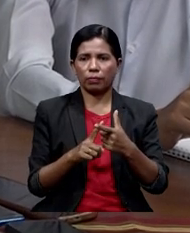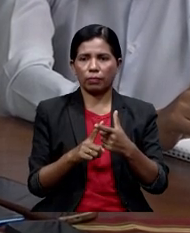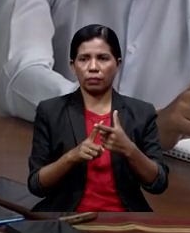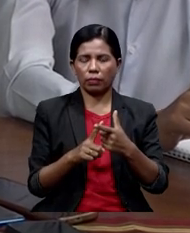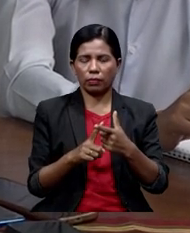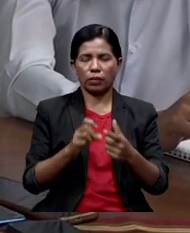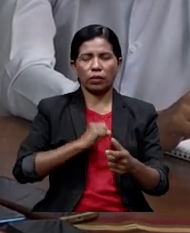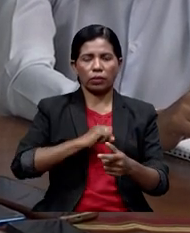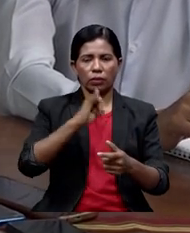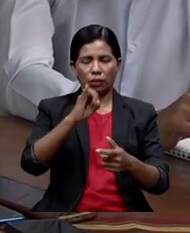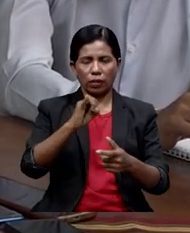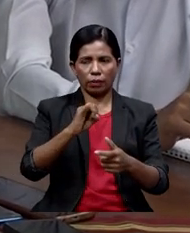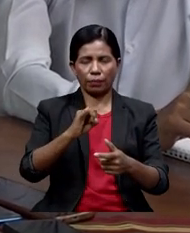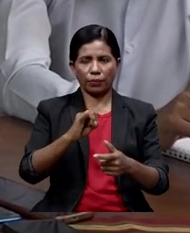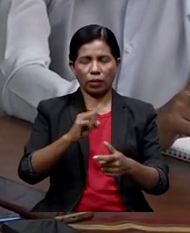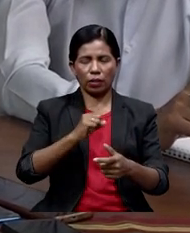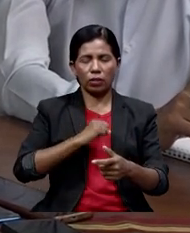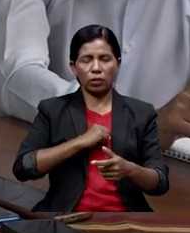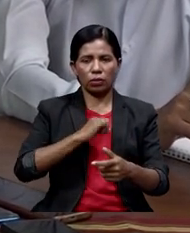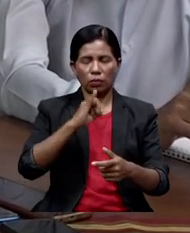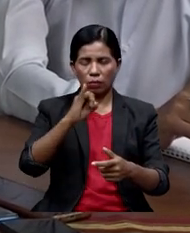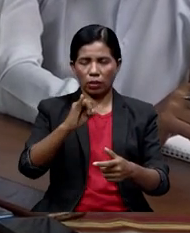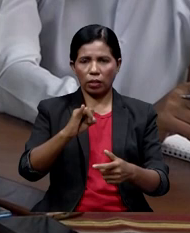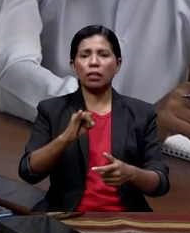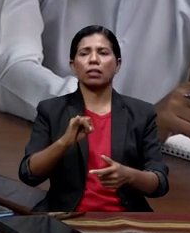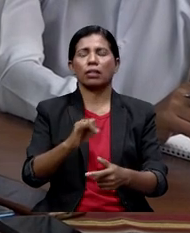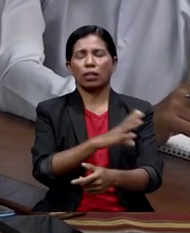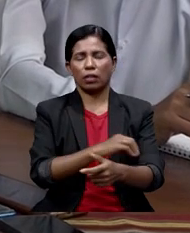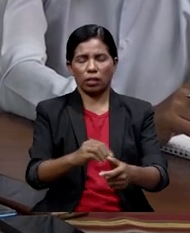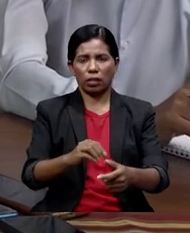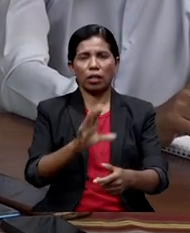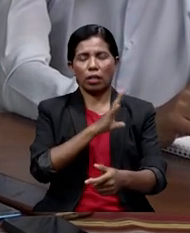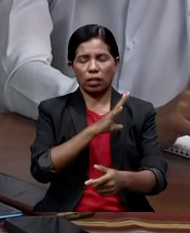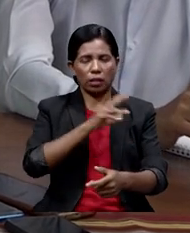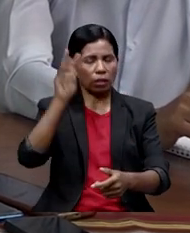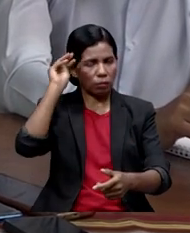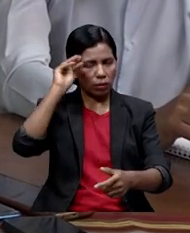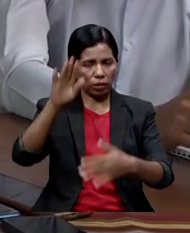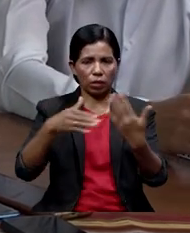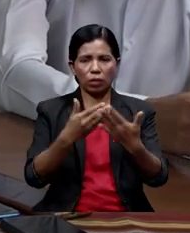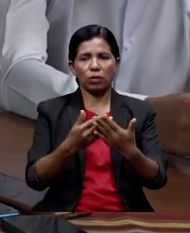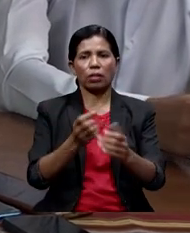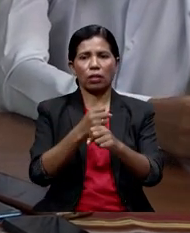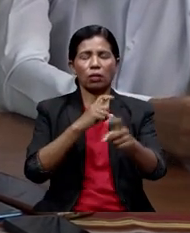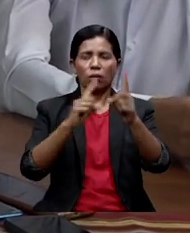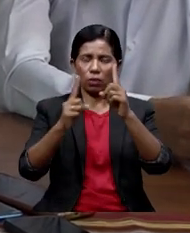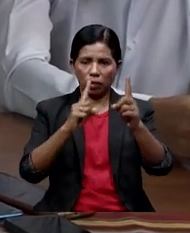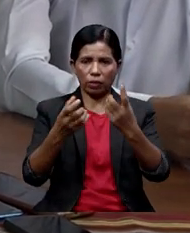Cova Lima Suai, por exemplo em Catac, ministério relevante à sua intervenção ONA